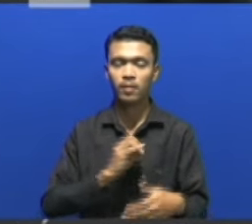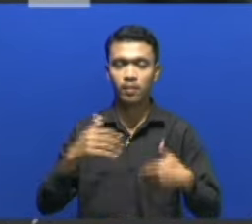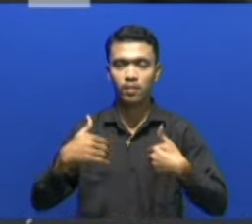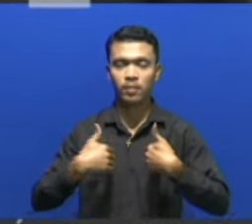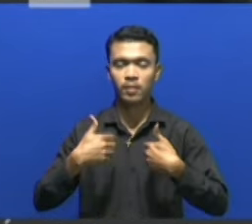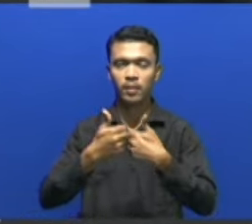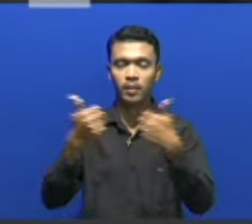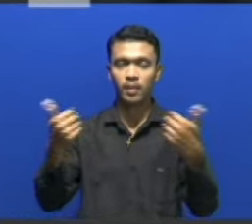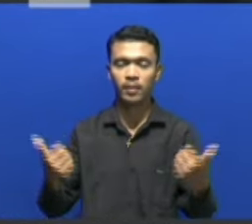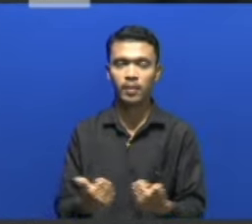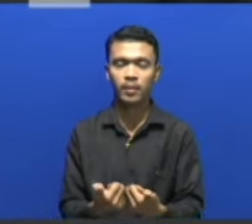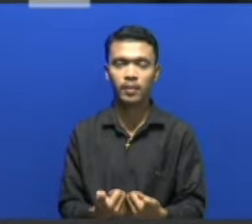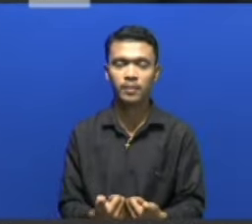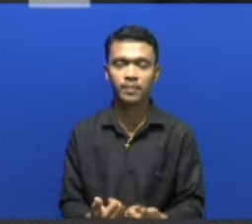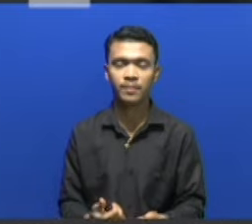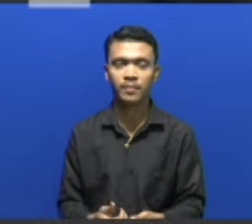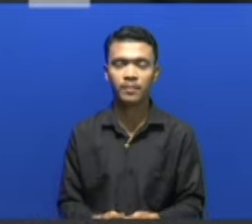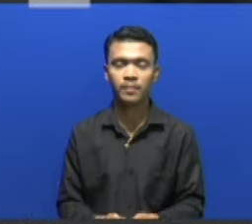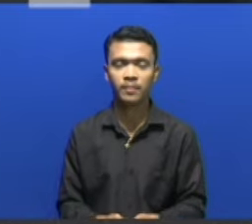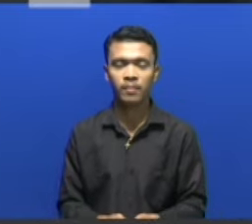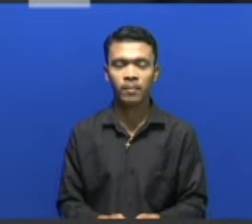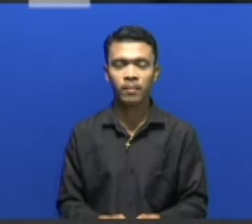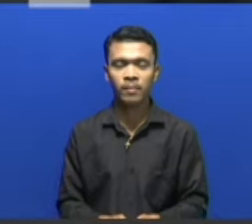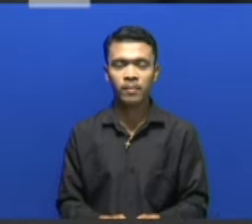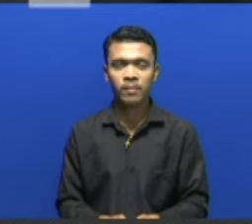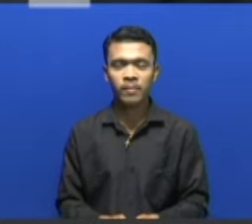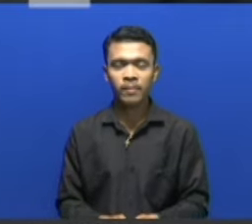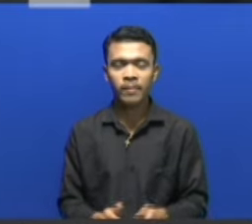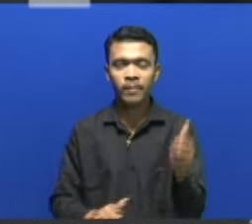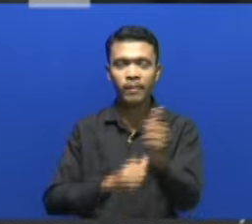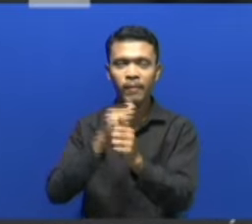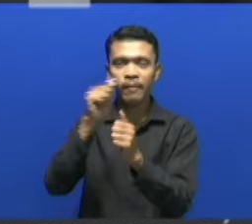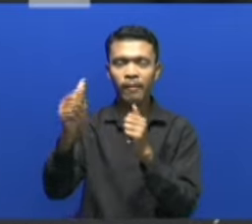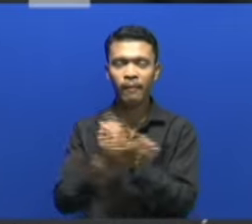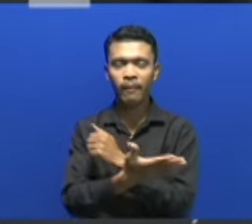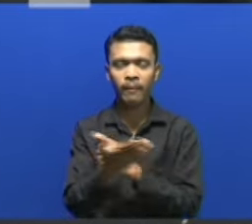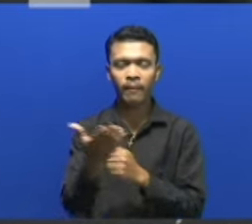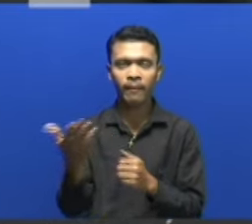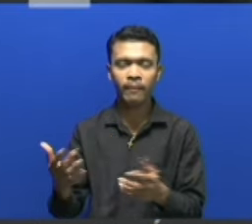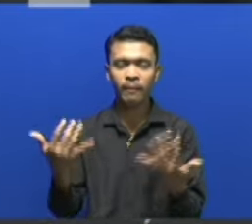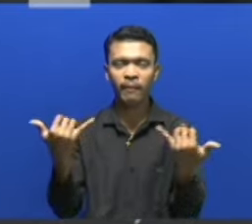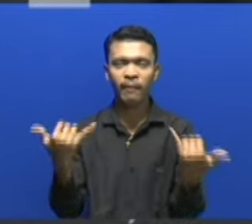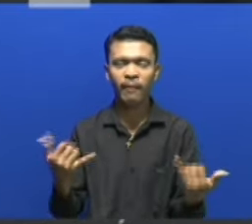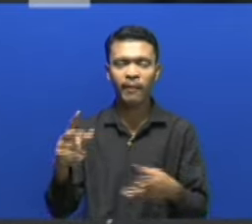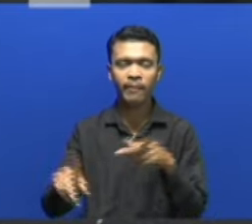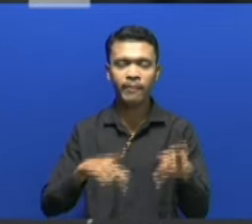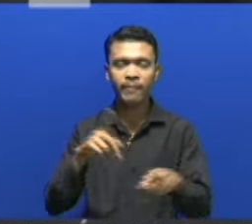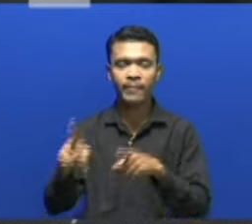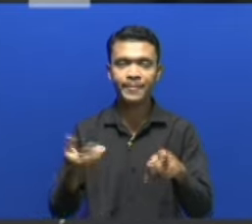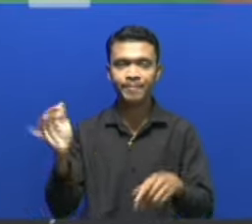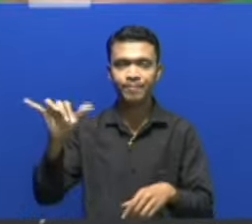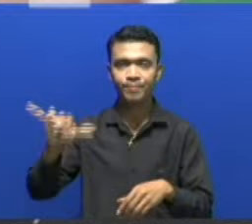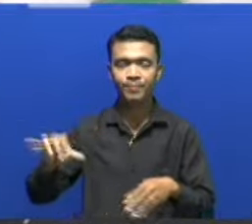aldeia Sukularan, Suku Kamea, iha nebe aturelata para ouvintes nos telespectadores Sirakadak, o hin cidadão Sira iha ne